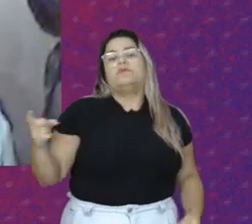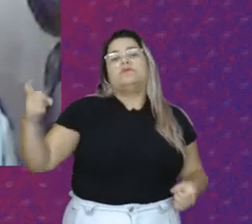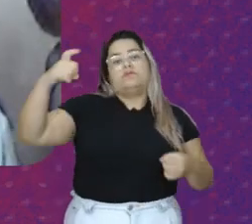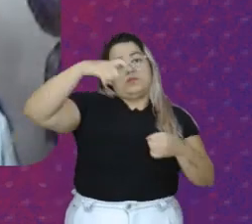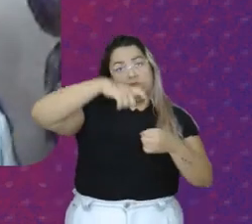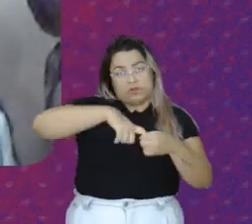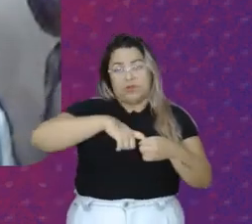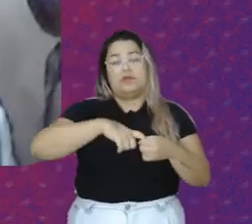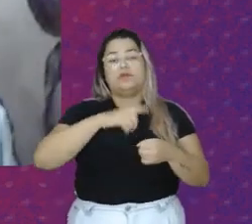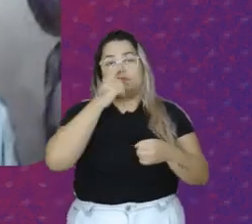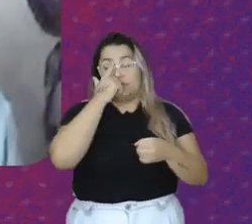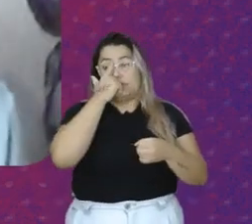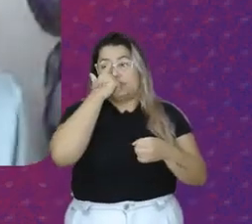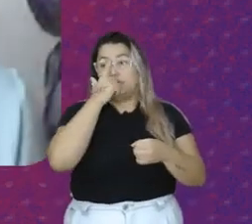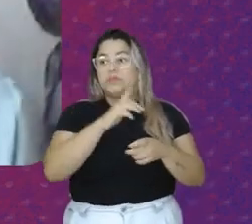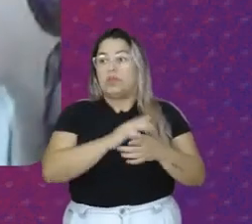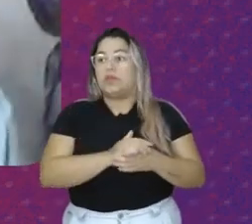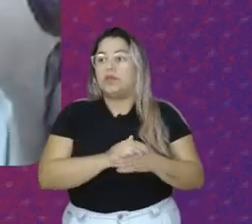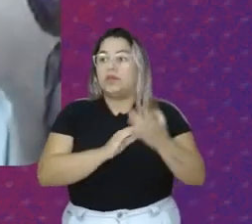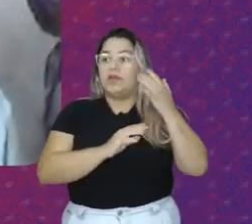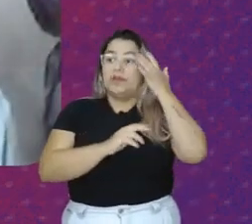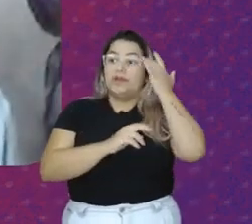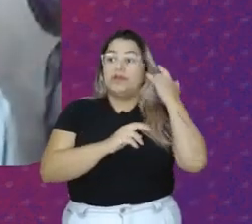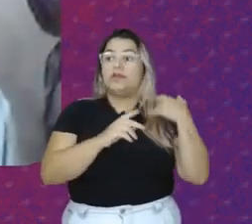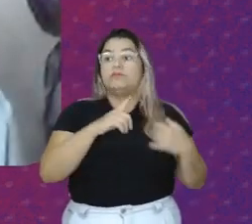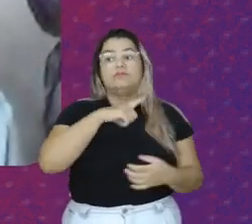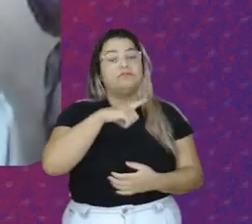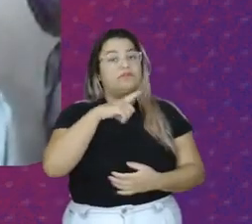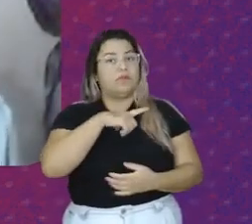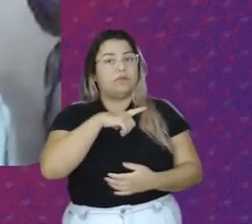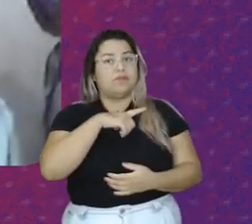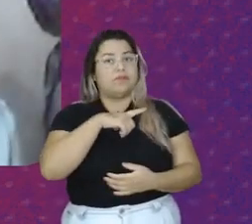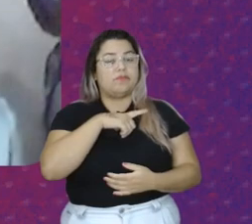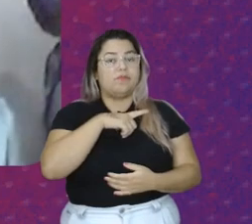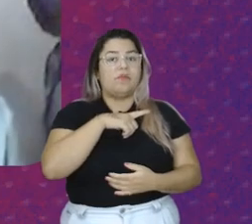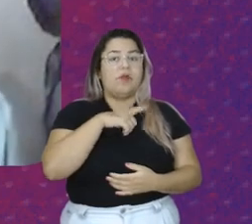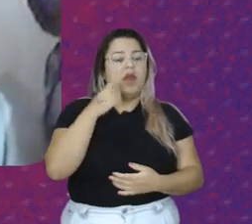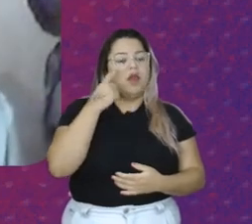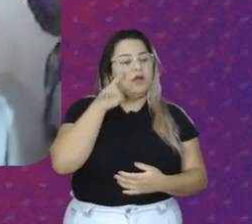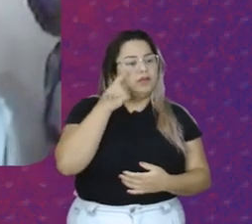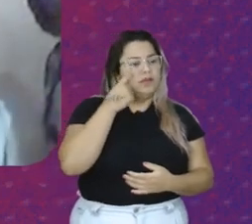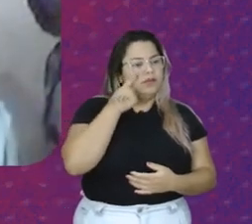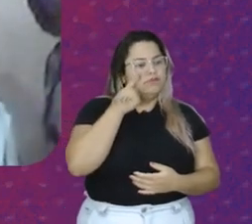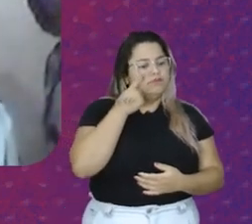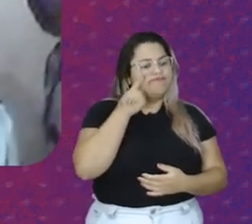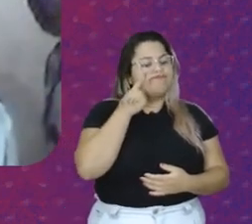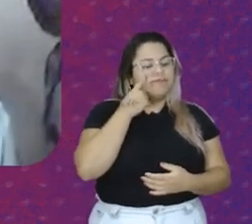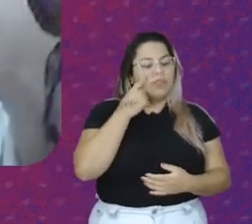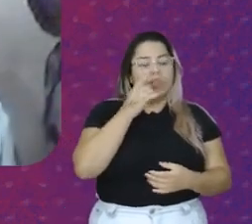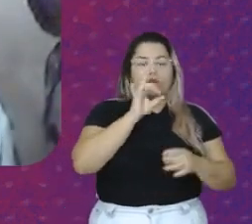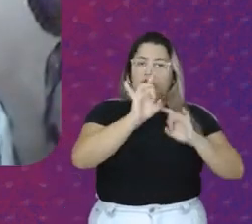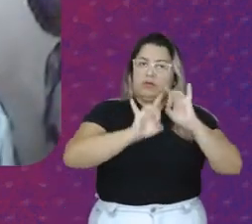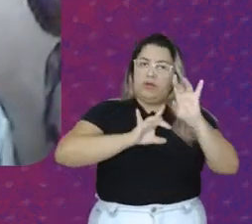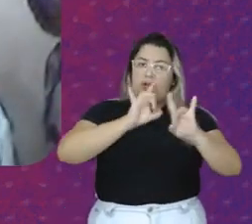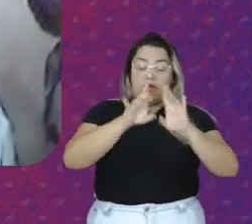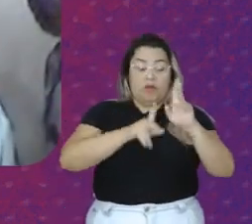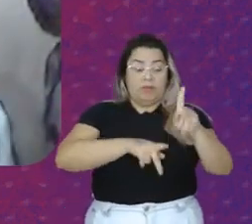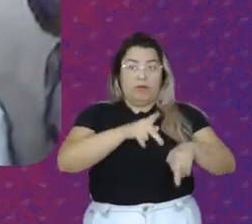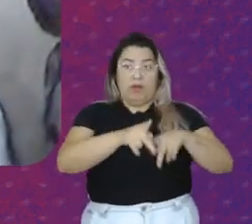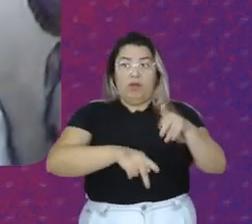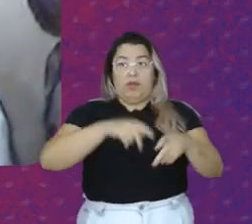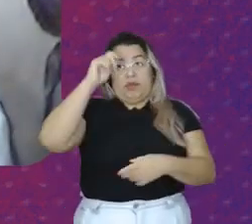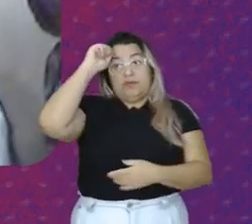isso, porque ele teve uma atenção muito especial com a população negra.